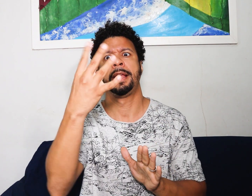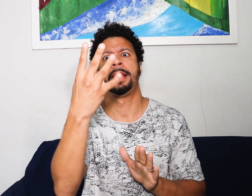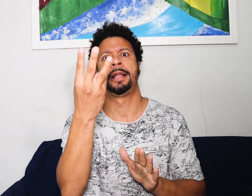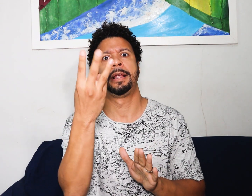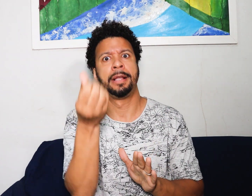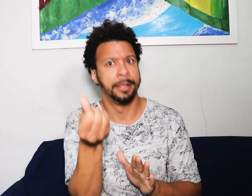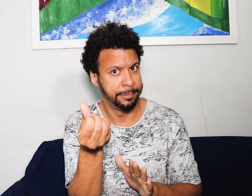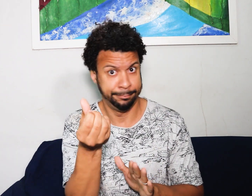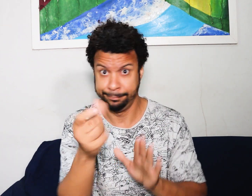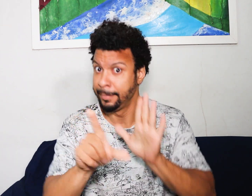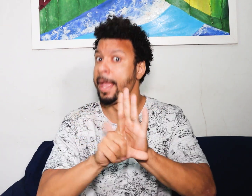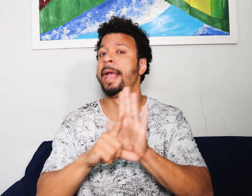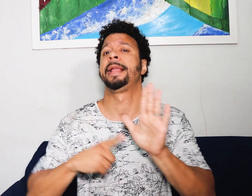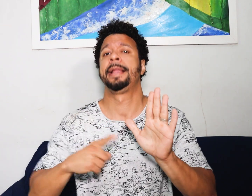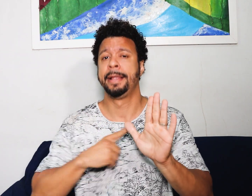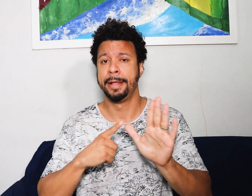a Lei